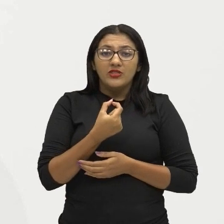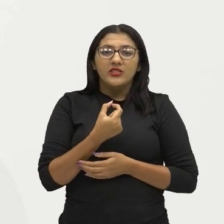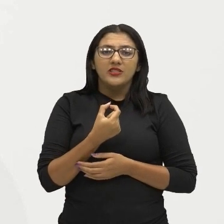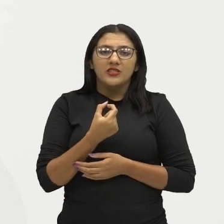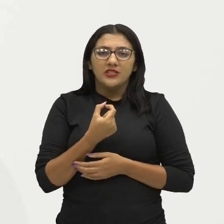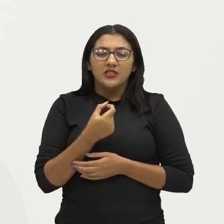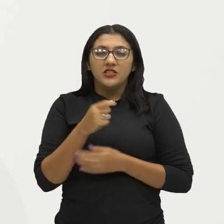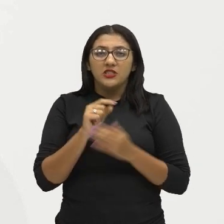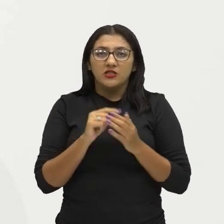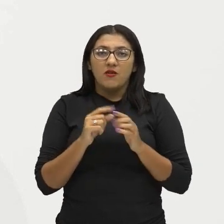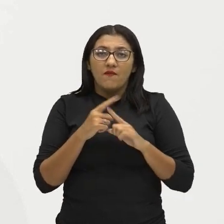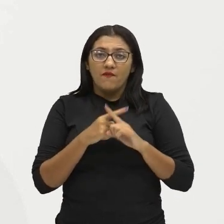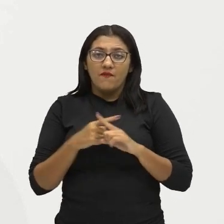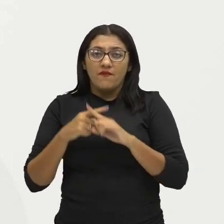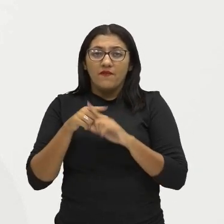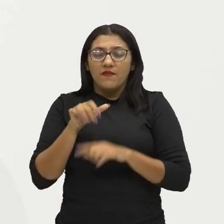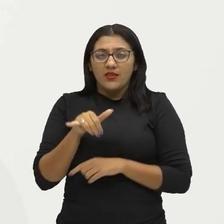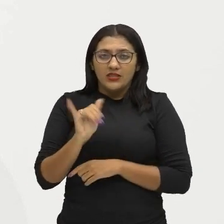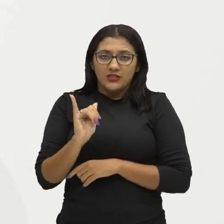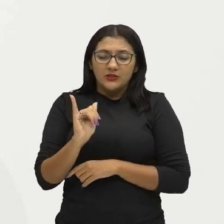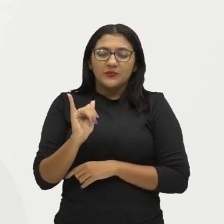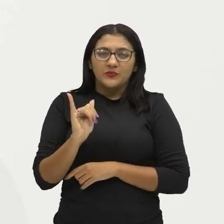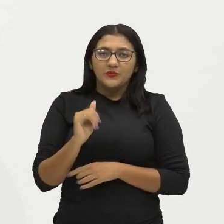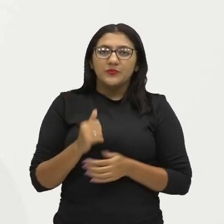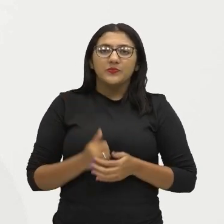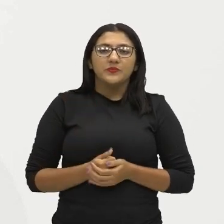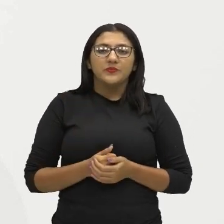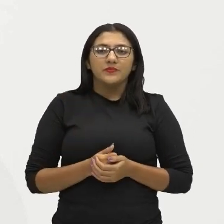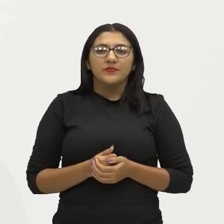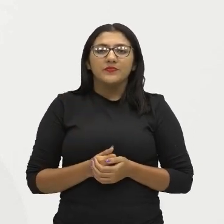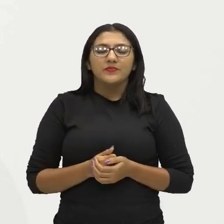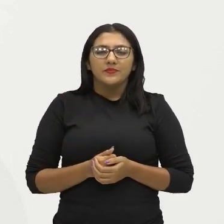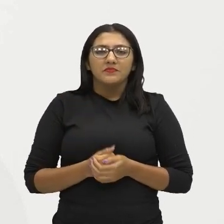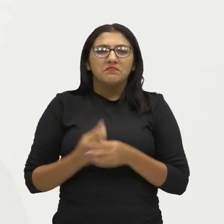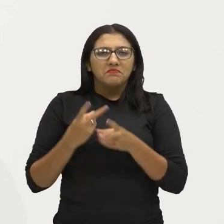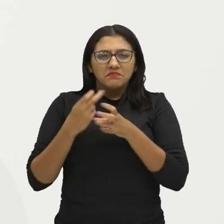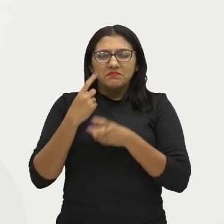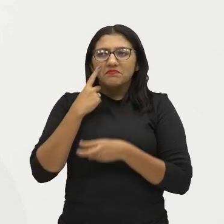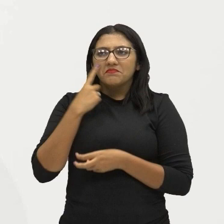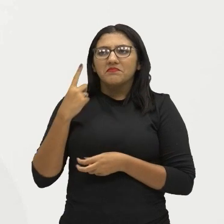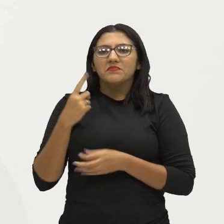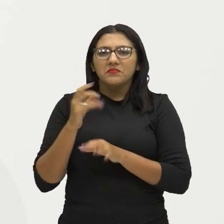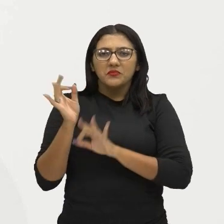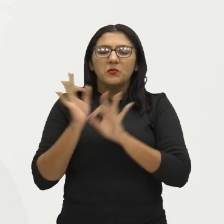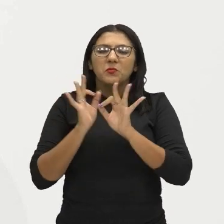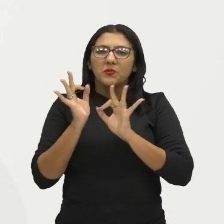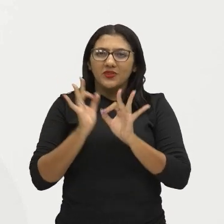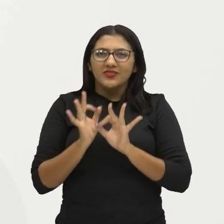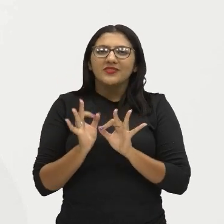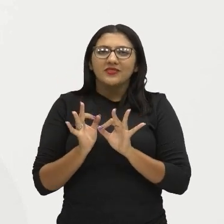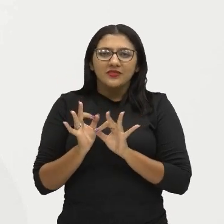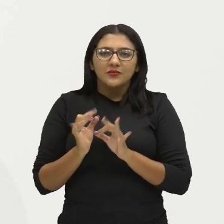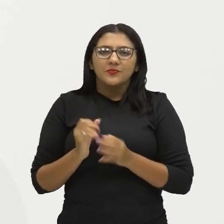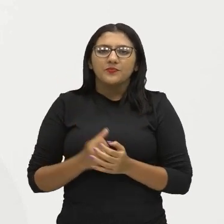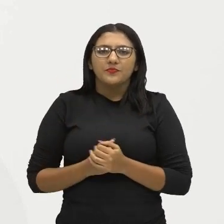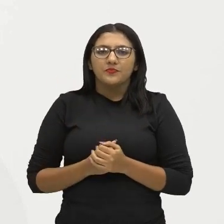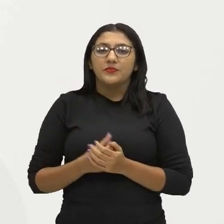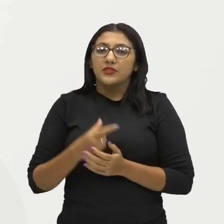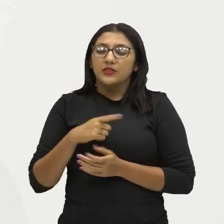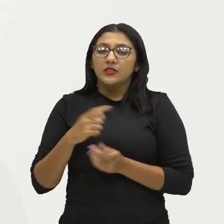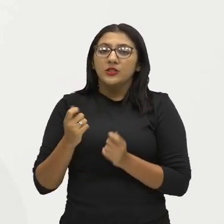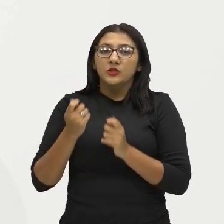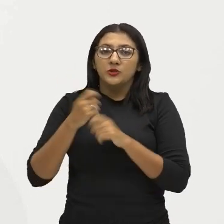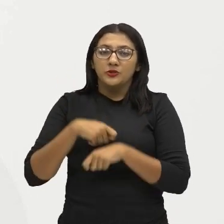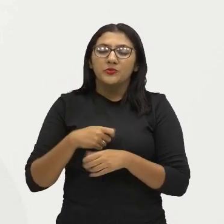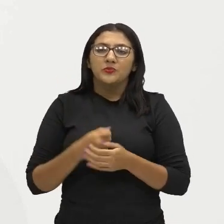vezes Y, beleza? Então, olha só, tranquilo? Olha a modelagem aí. Então, é dessa forma que